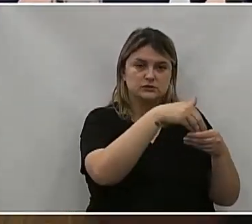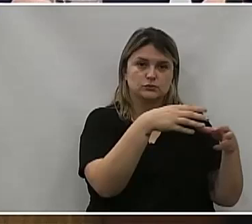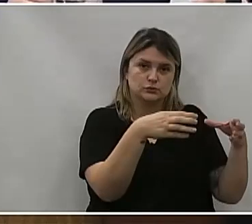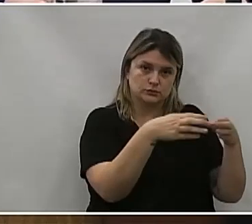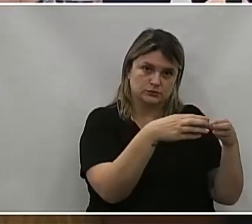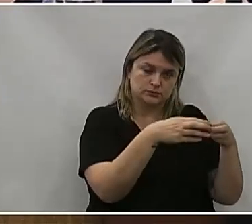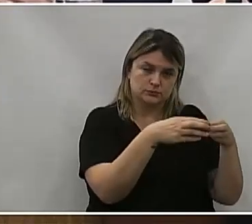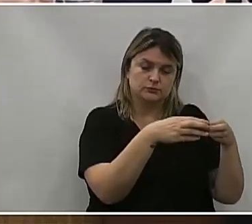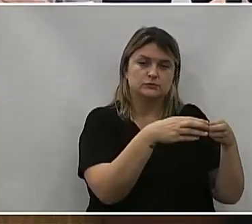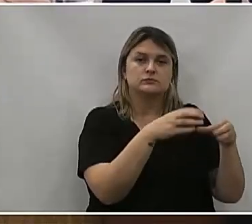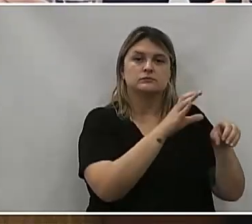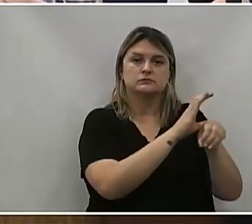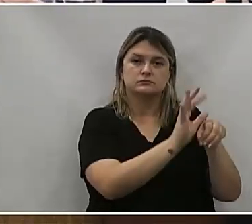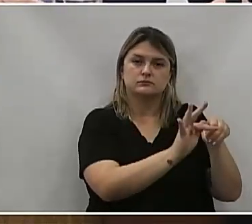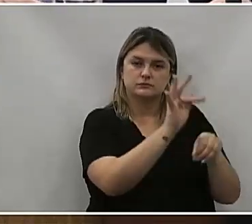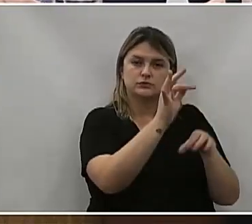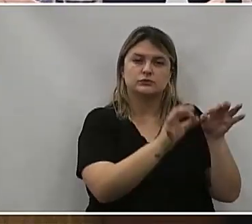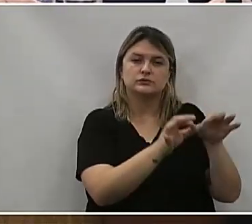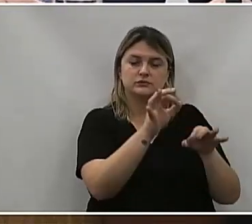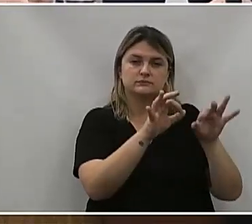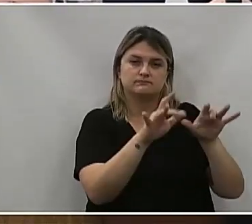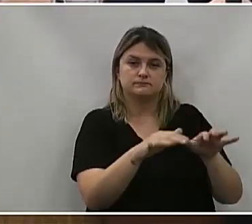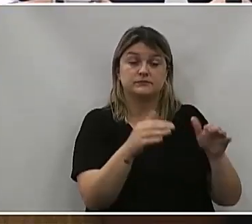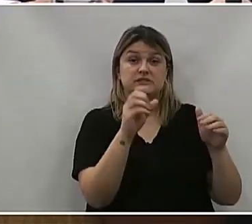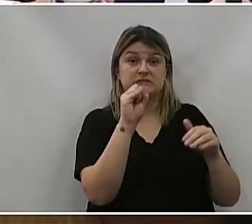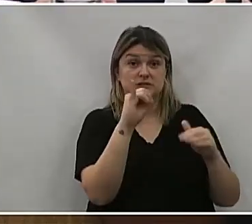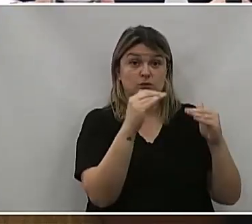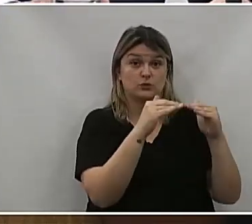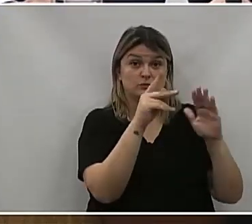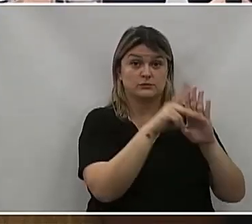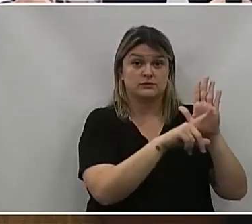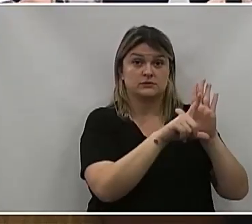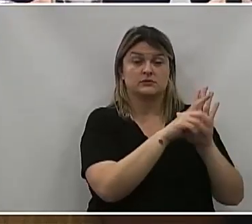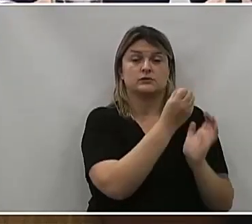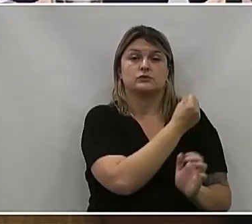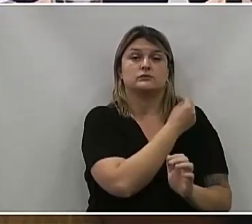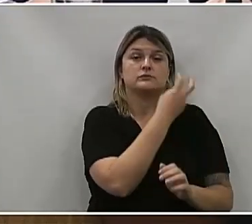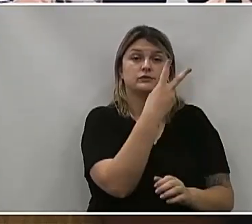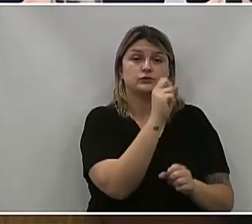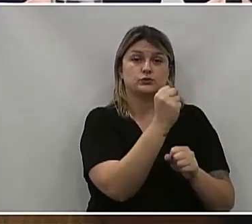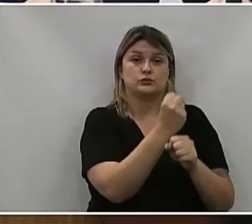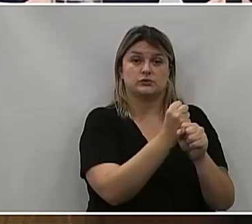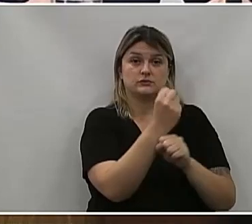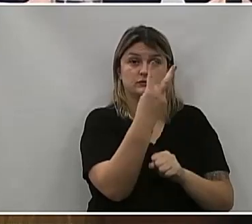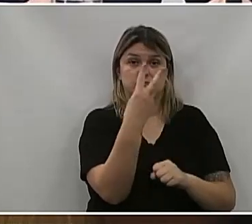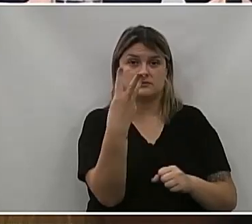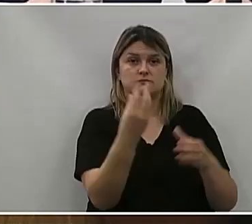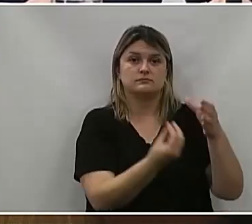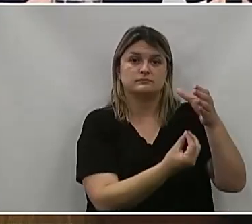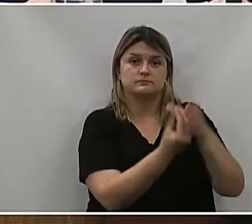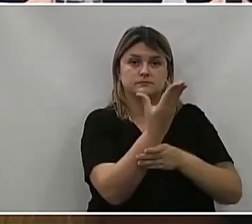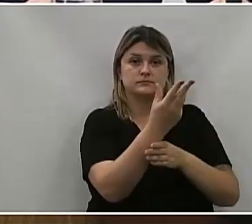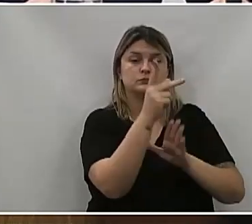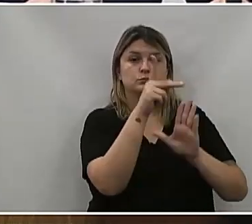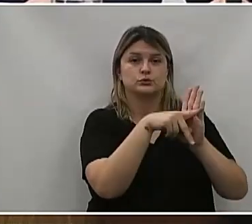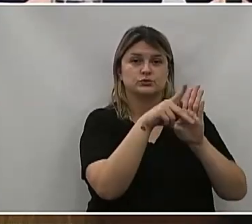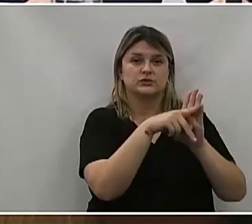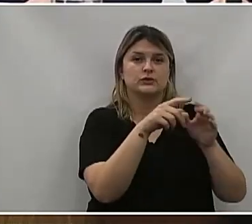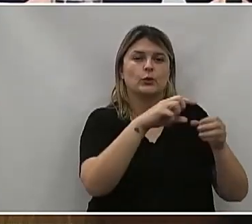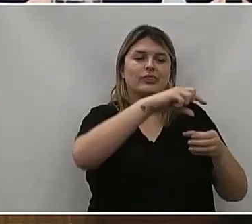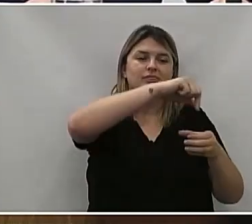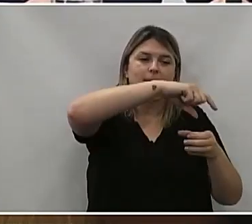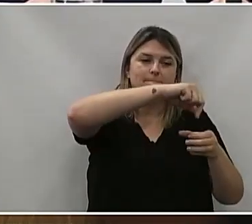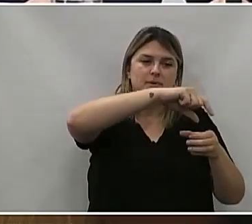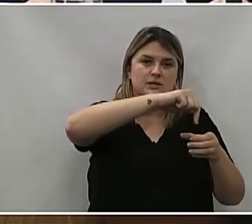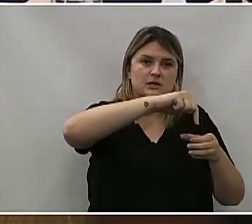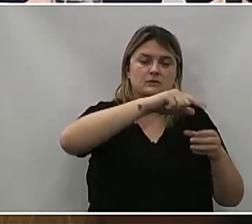de Constituição, Justiça e Redação Final, favorável ao projeto de lei ordinária número 28 de 2023, que cria o programa Tampinha